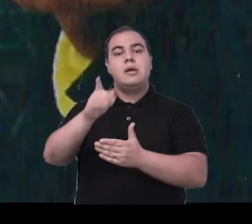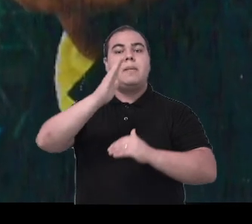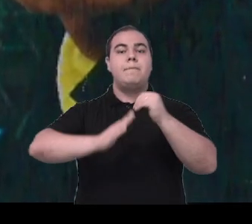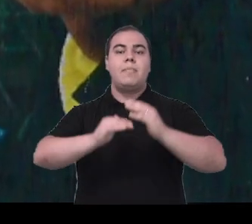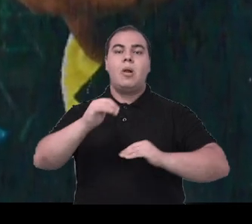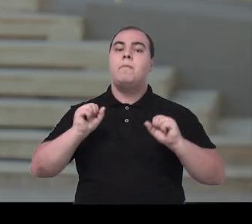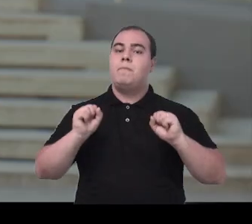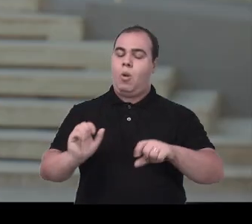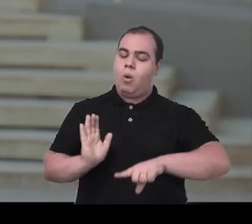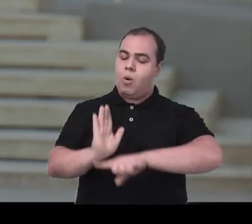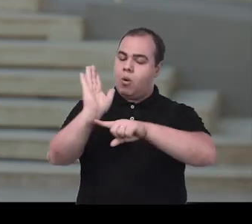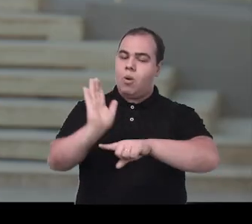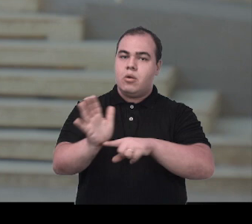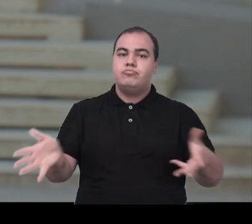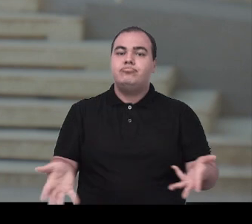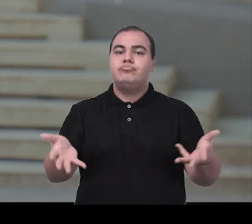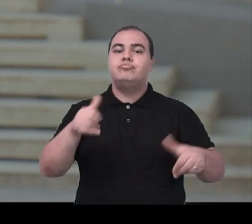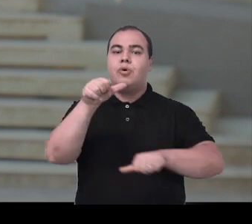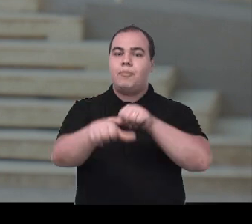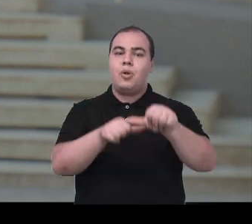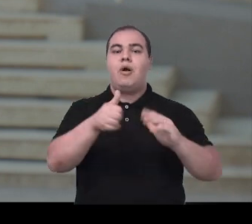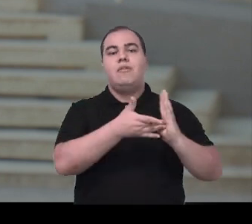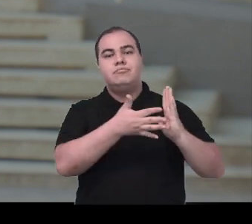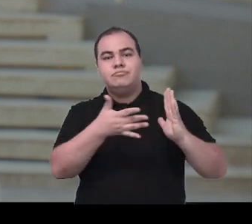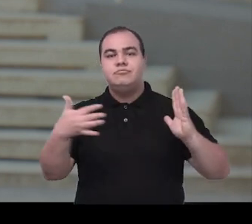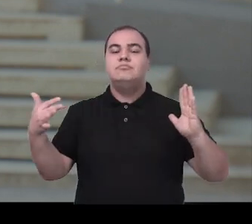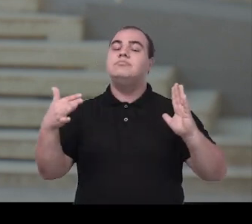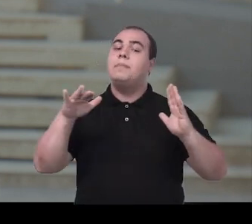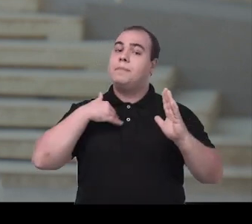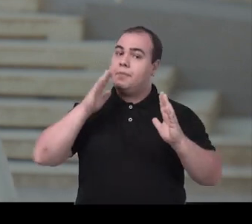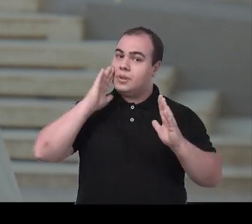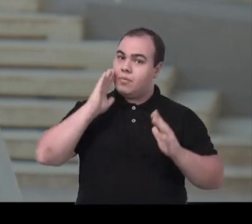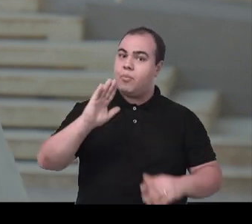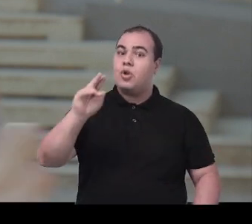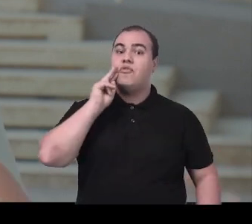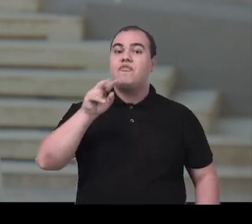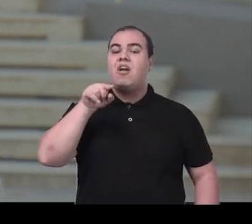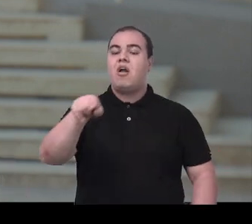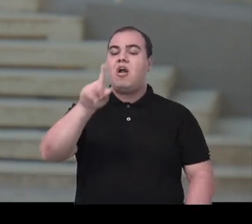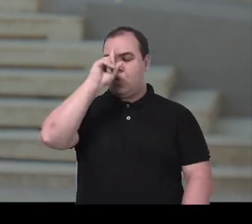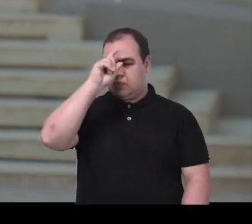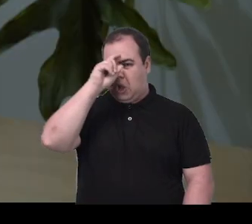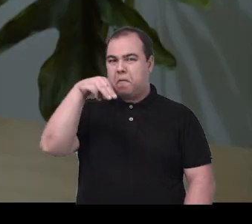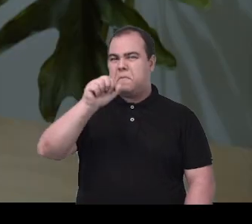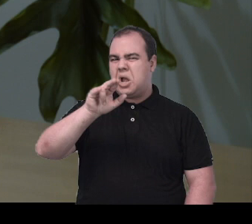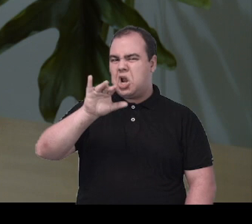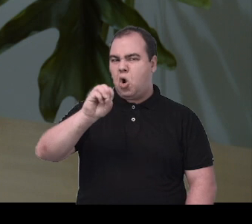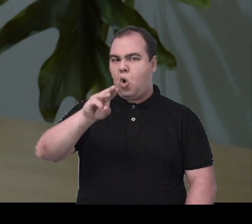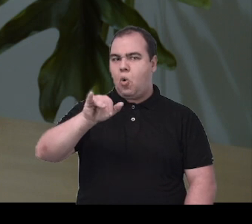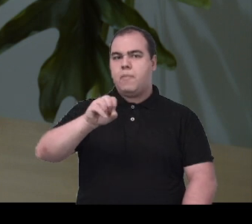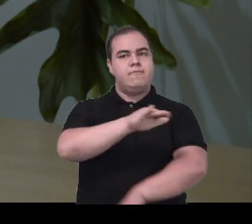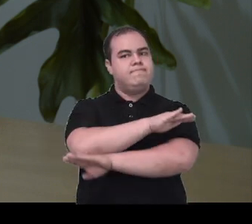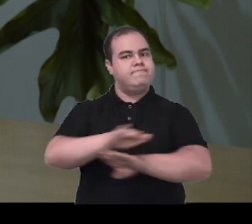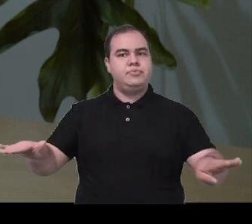práticas poderiam colaborar no processo de transformação e principalmente na quebra dos muros do manicômio. O que hoje